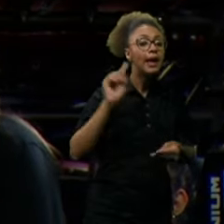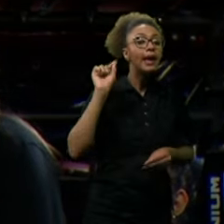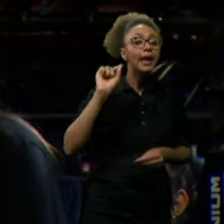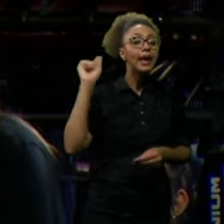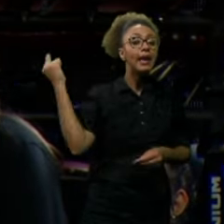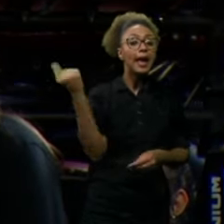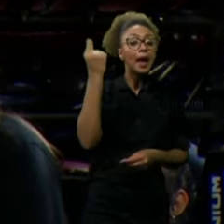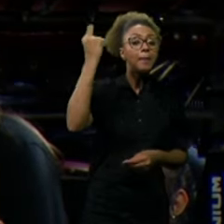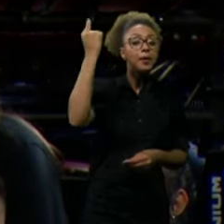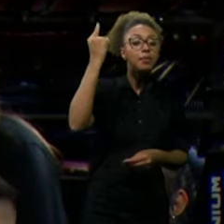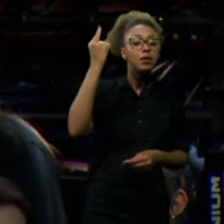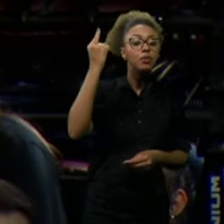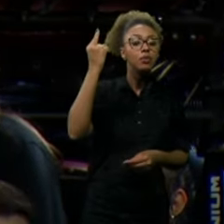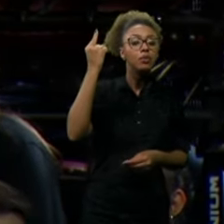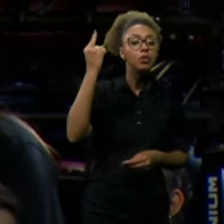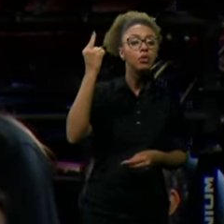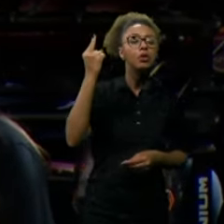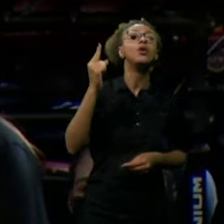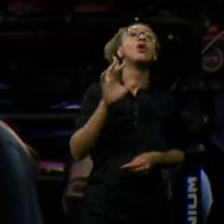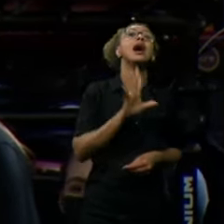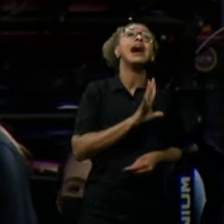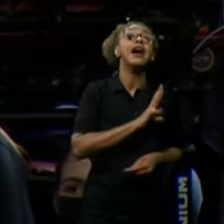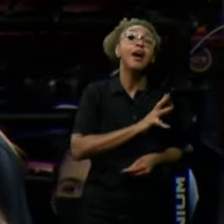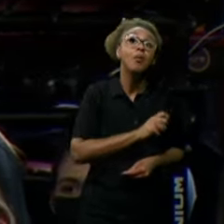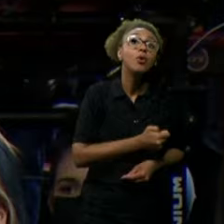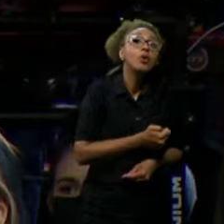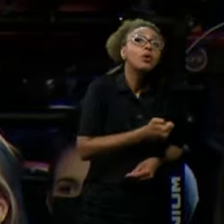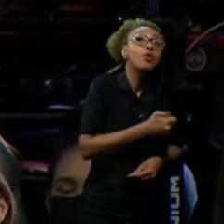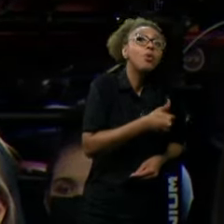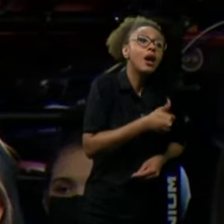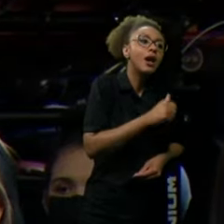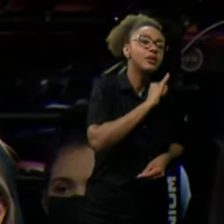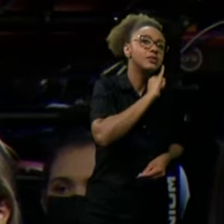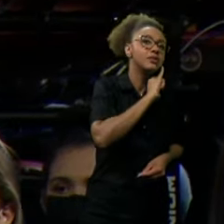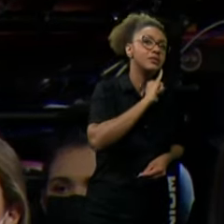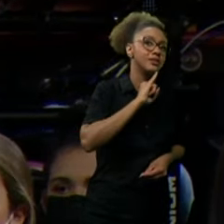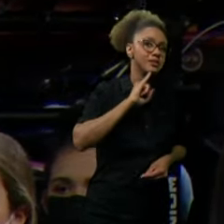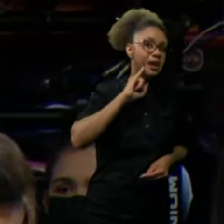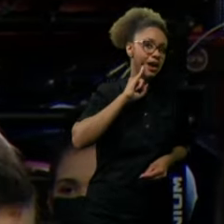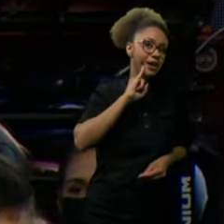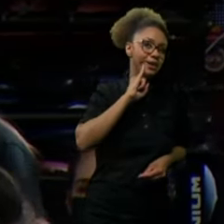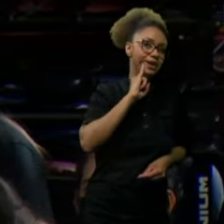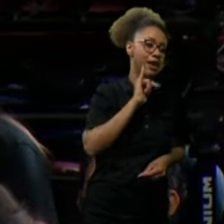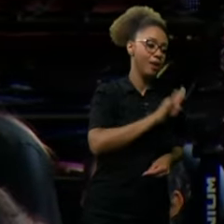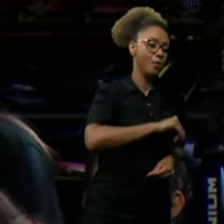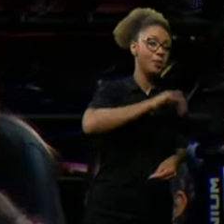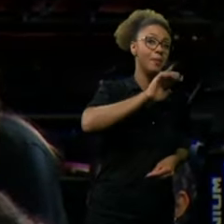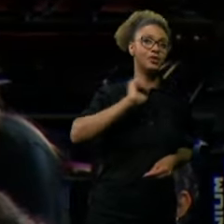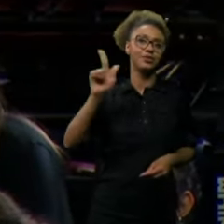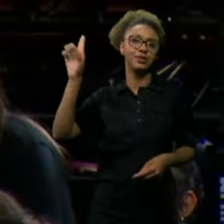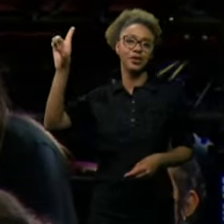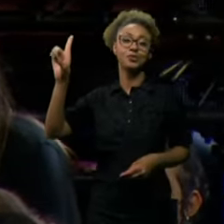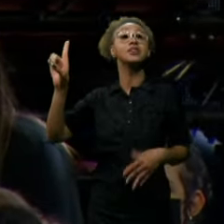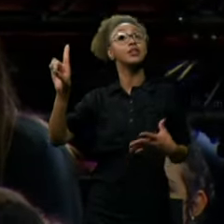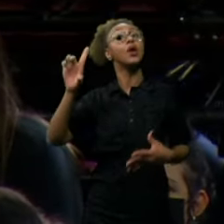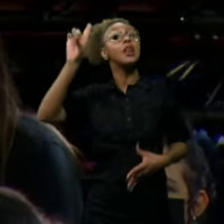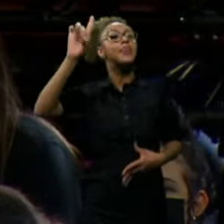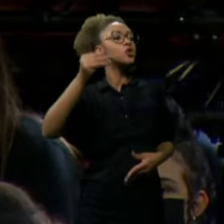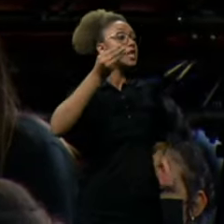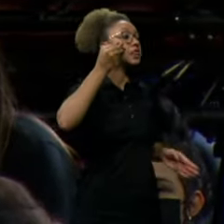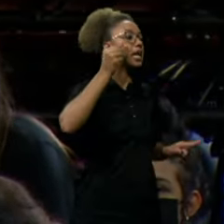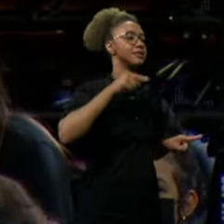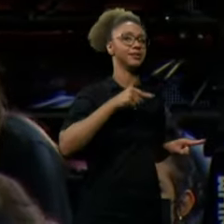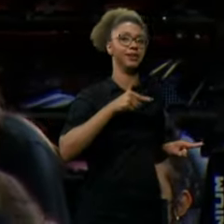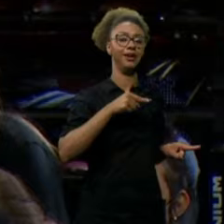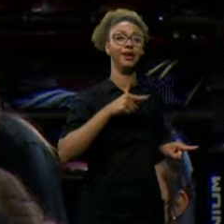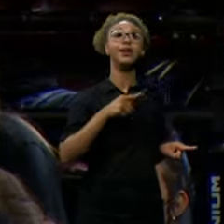lugar porque certamente o amor de Abraão já estava mais vinculado ao cumprimento da promessa que é Isaac do que a quem fez a promessa por isso podemos o testou